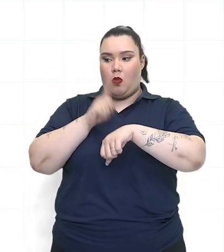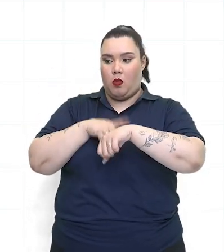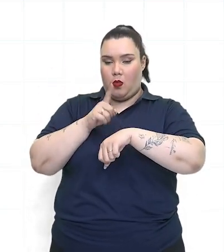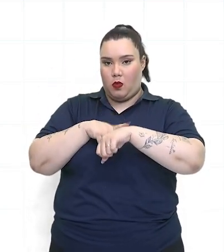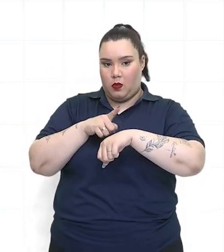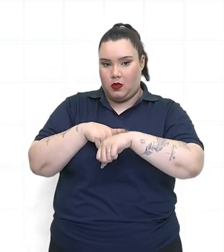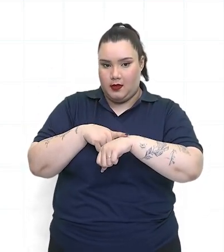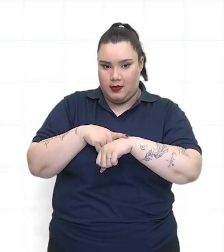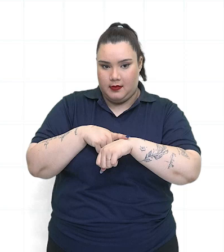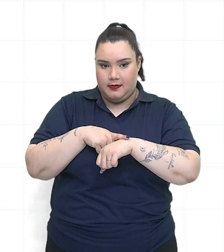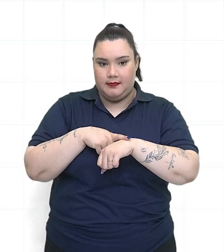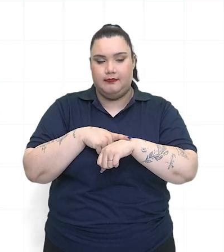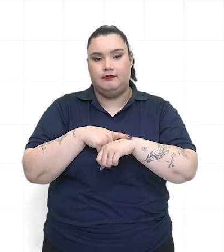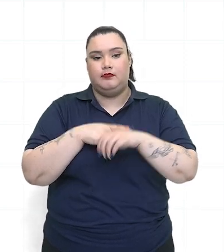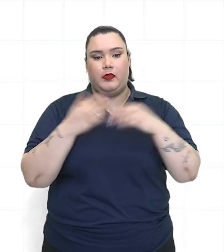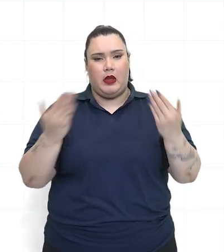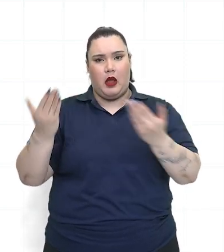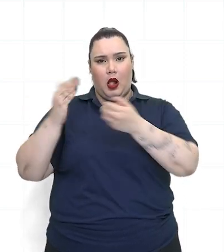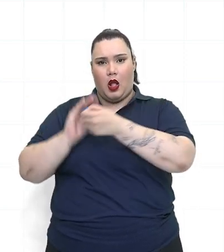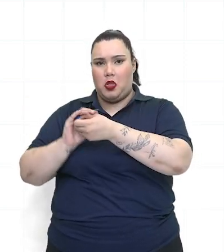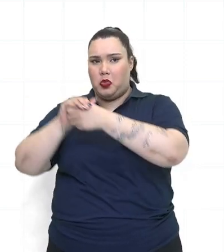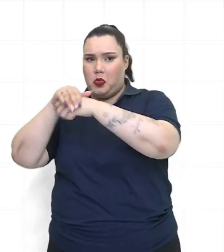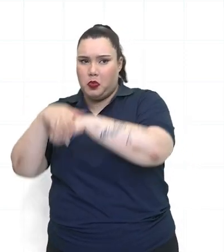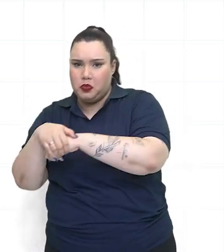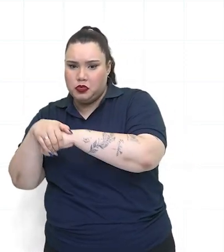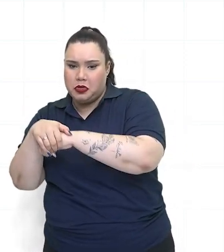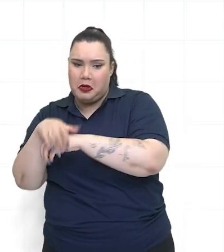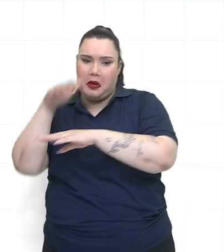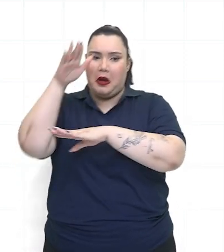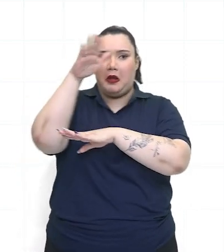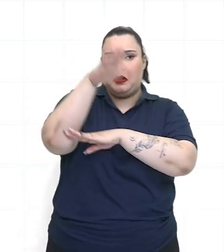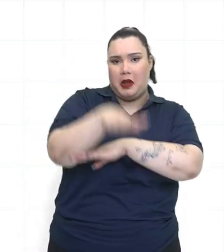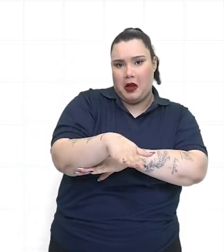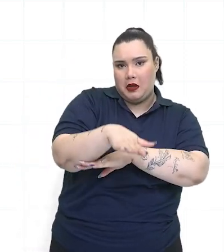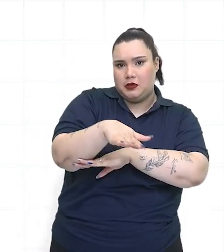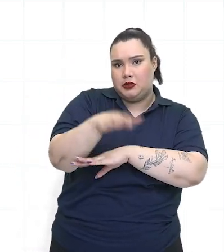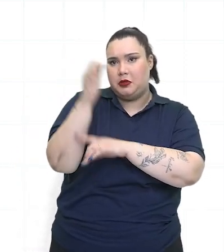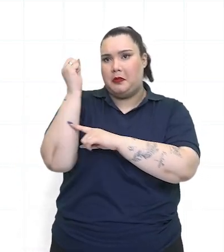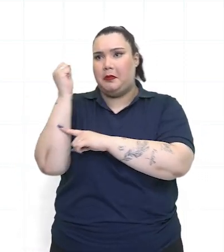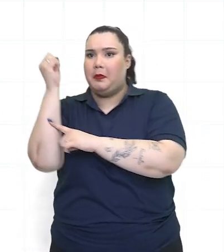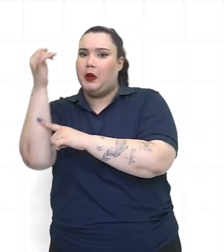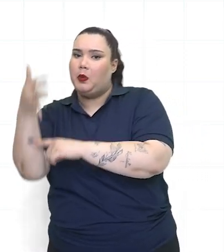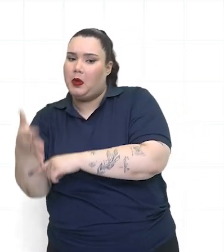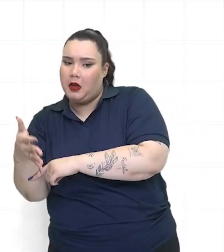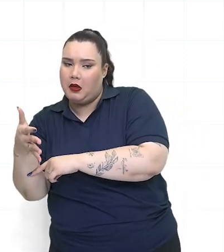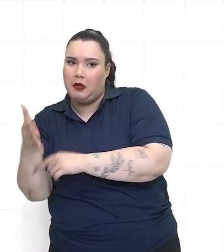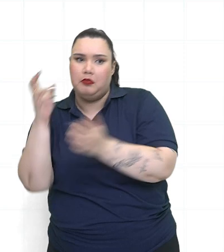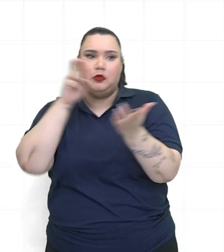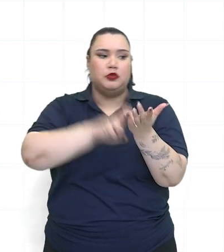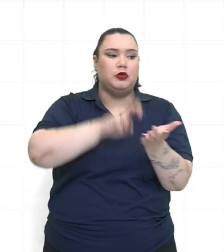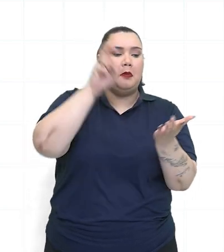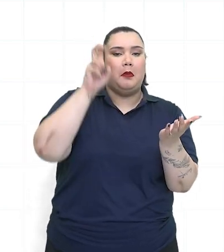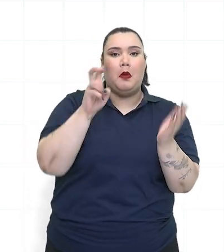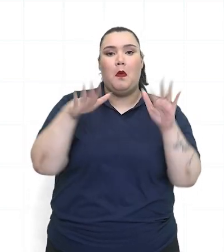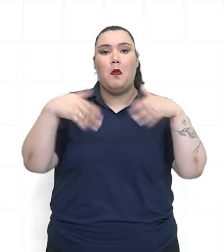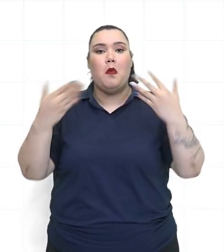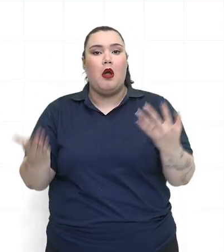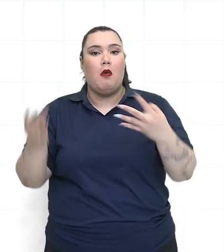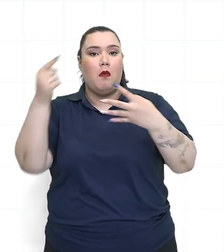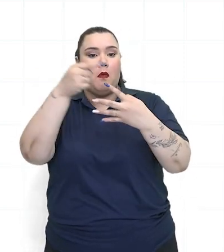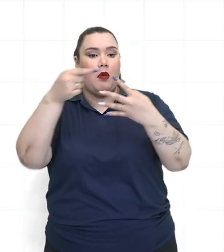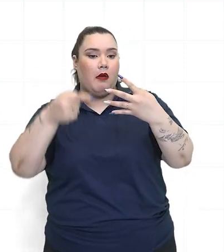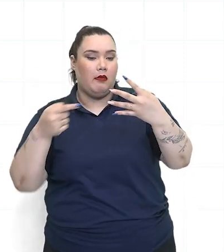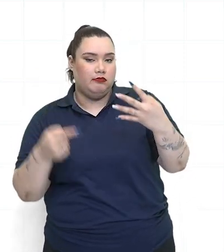a viagem? É à noite? É à tarde? É de madrugada? É pela manhã? Qual